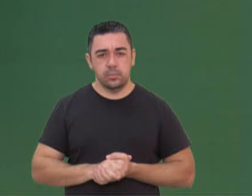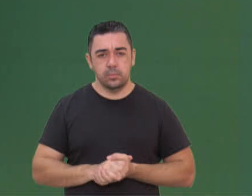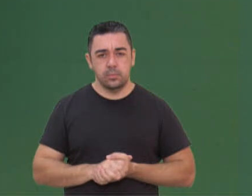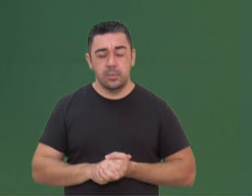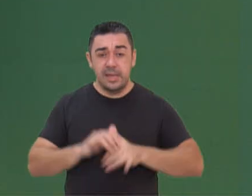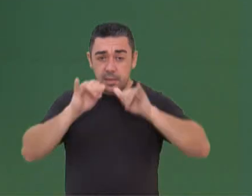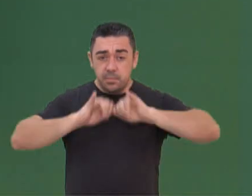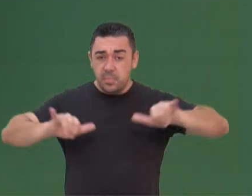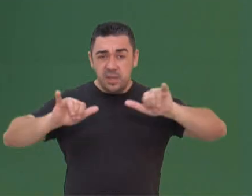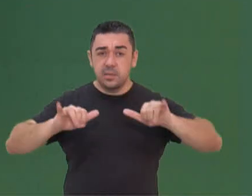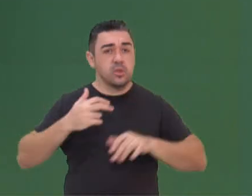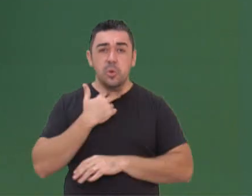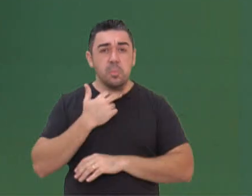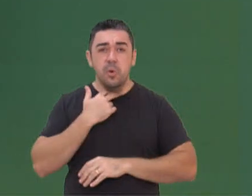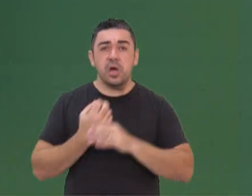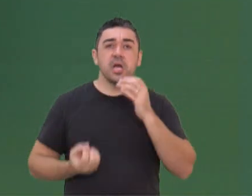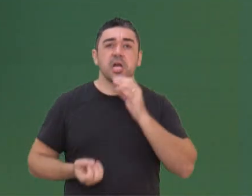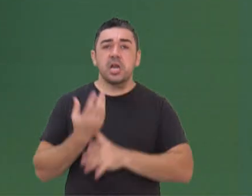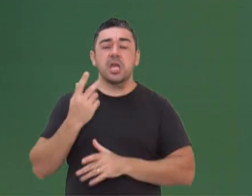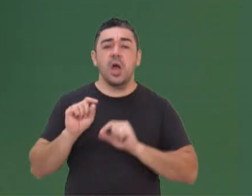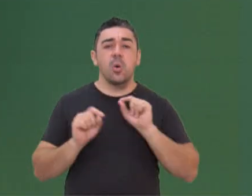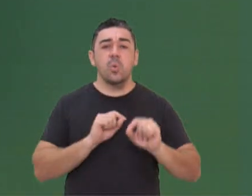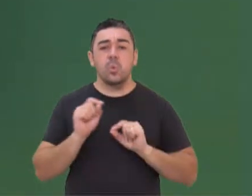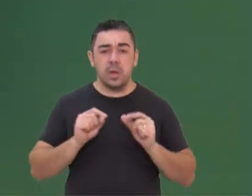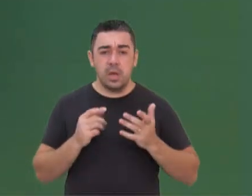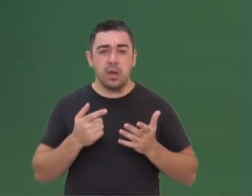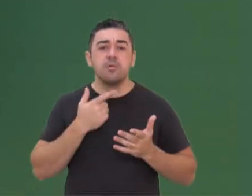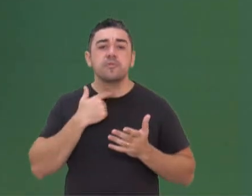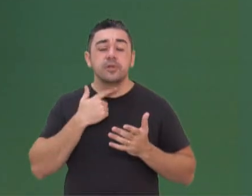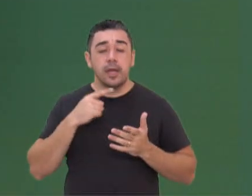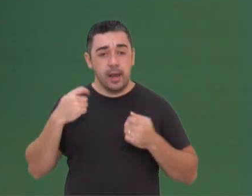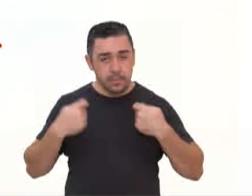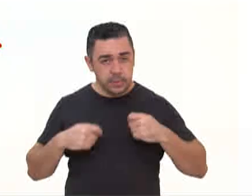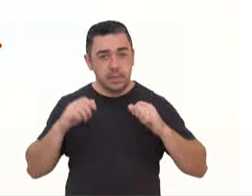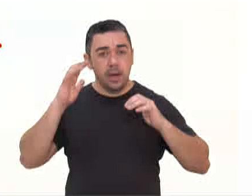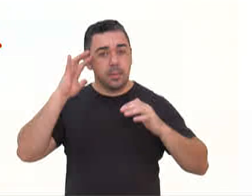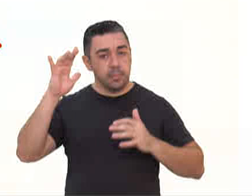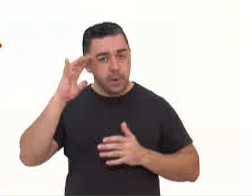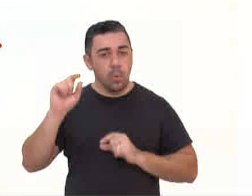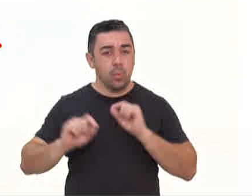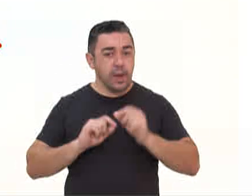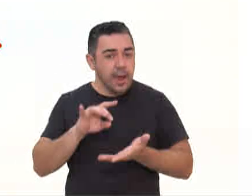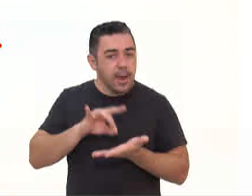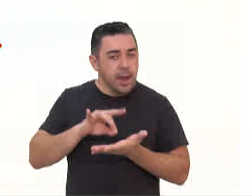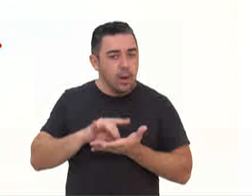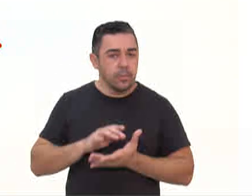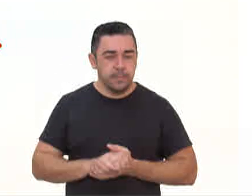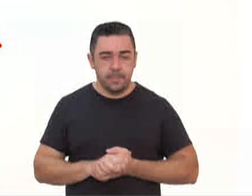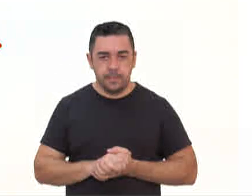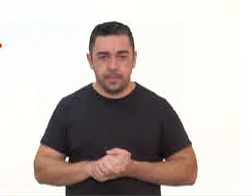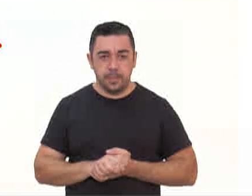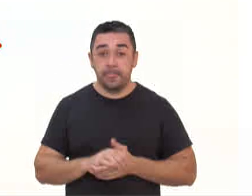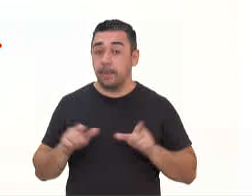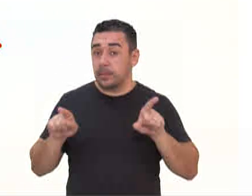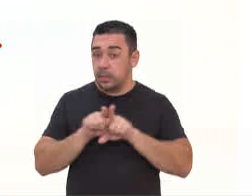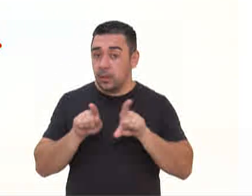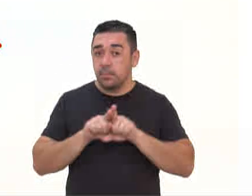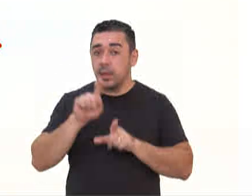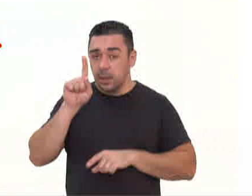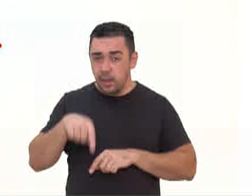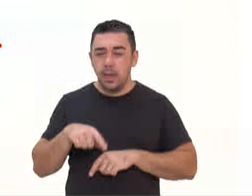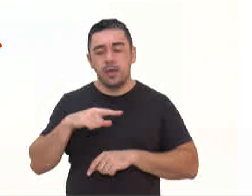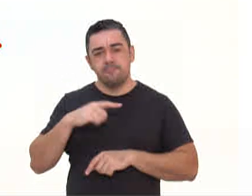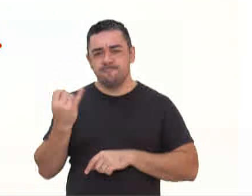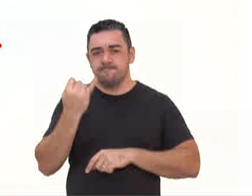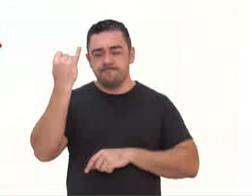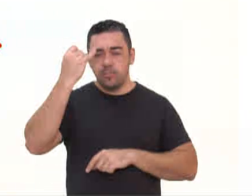não pode criar mundos, ela tem que refletir sobre a realidade. A imprensa é um dos pilares da